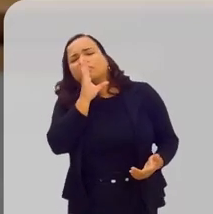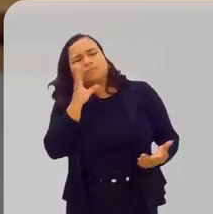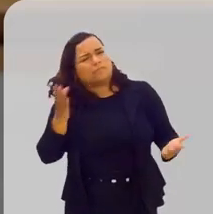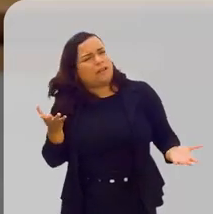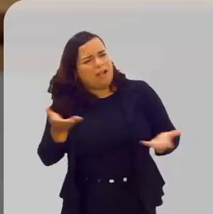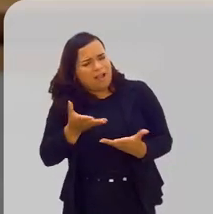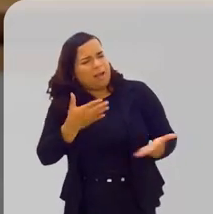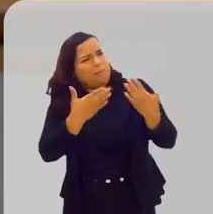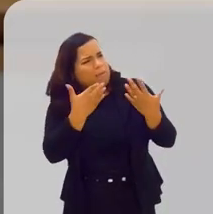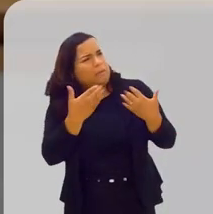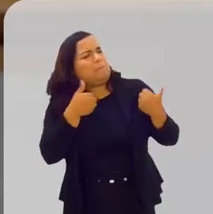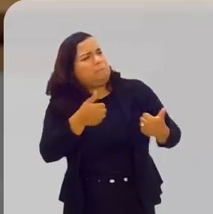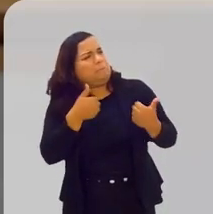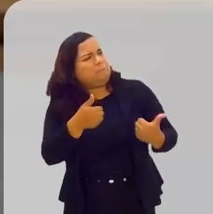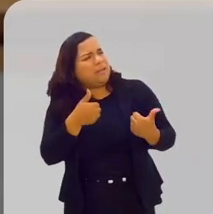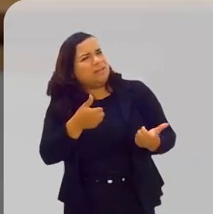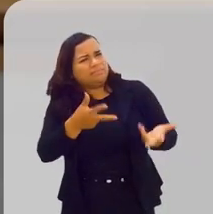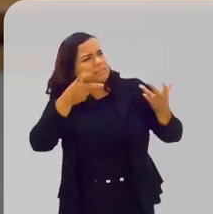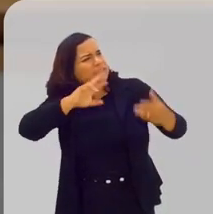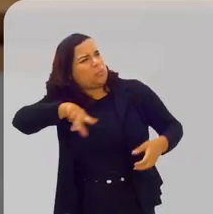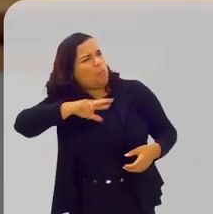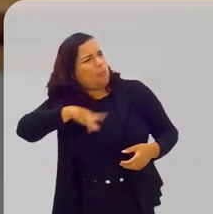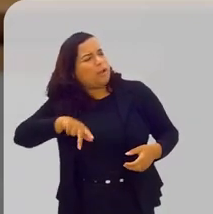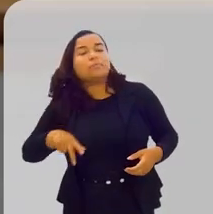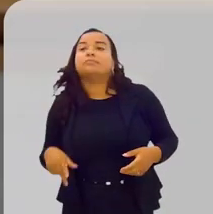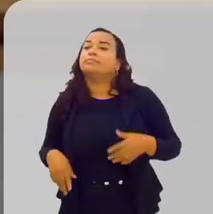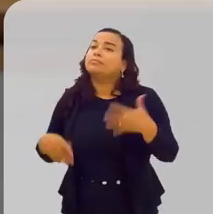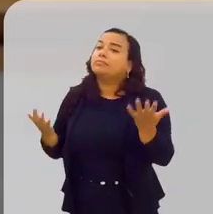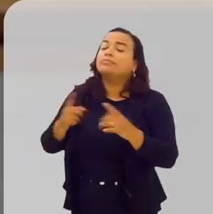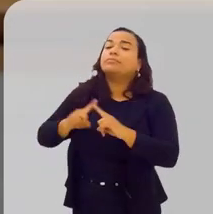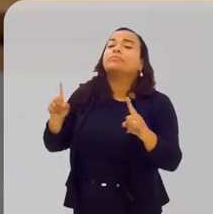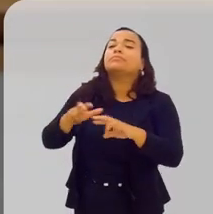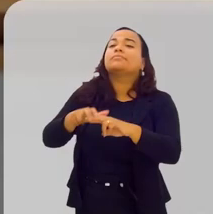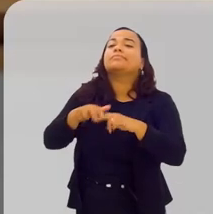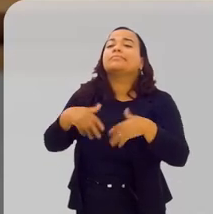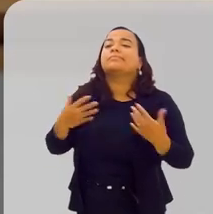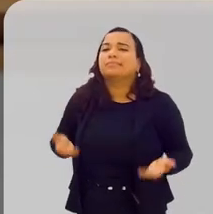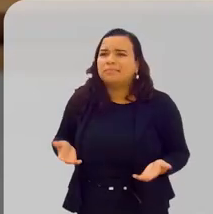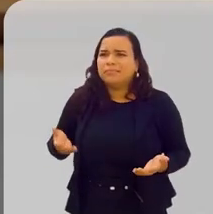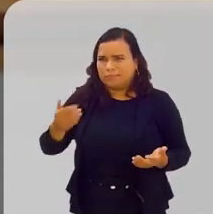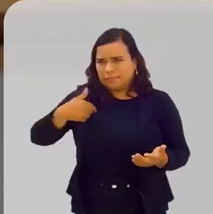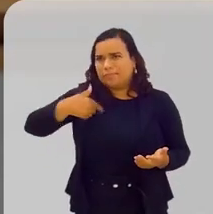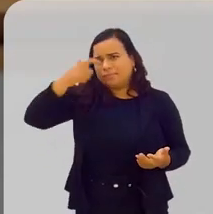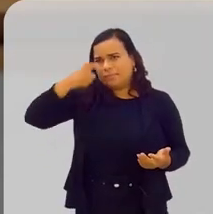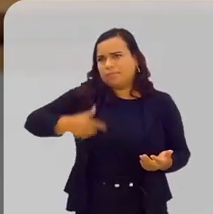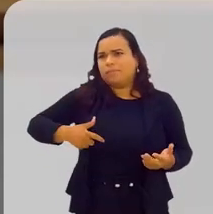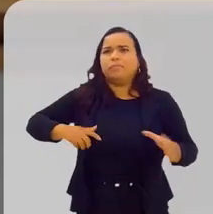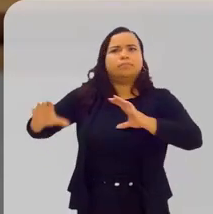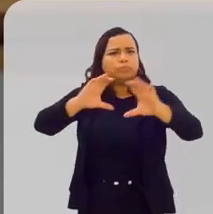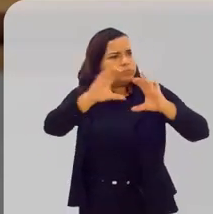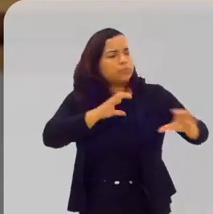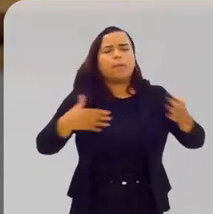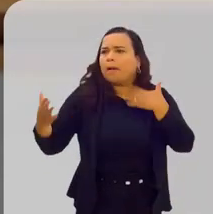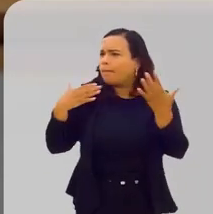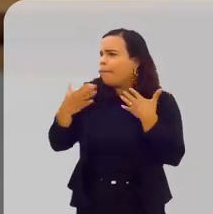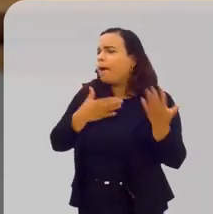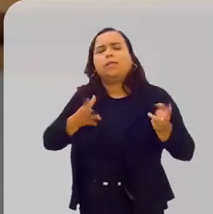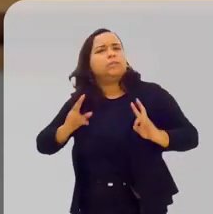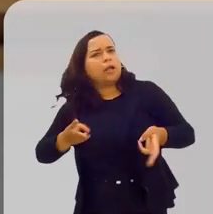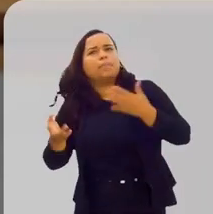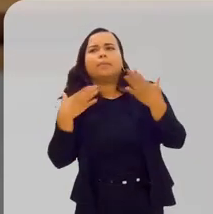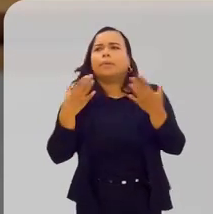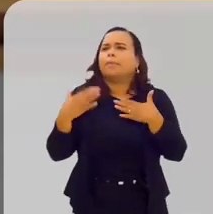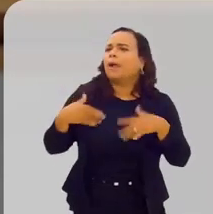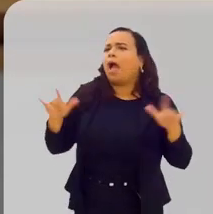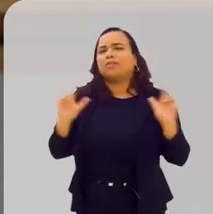submetidas super isso tô vendo que não é nada disso mas era porque assim Apesar de eu ser comunicologa